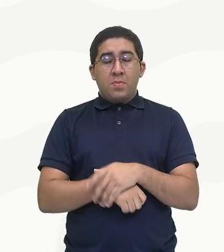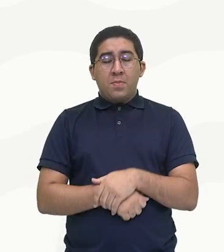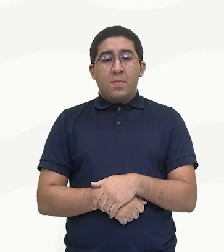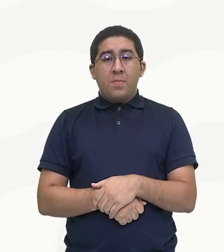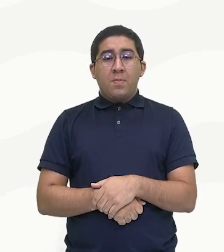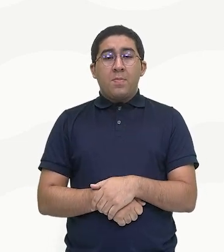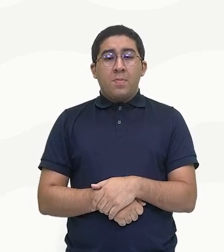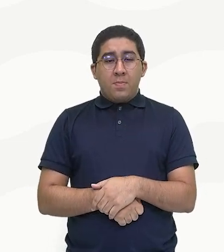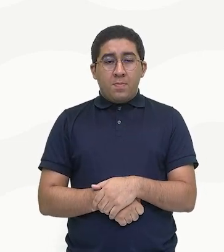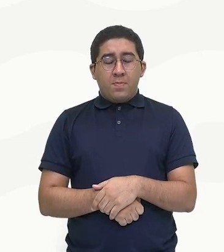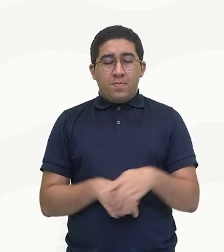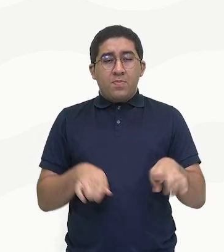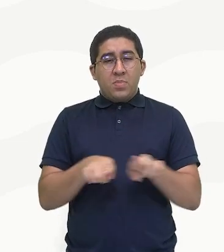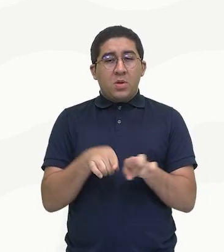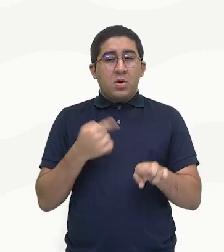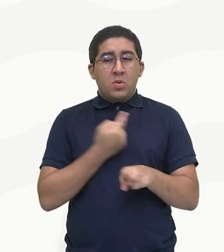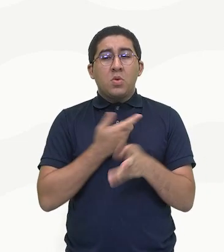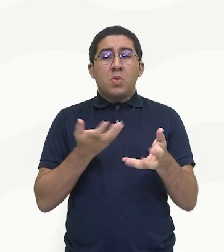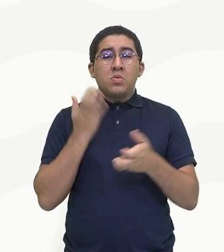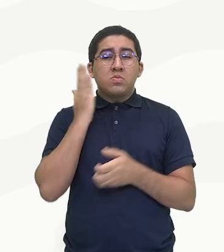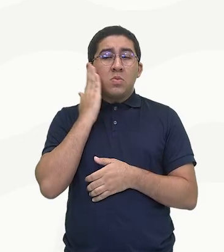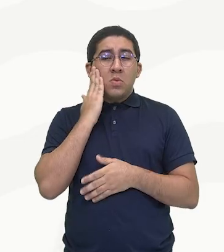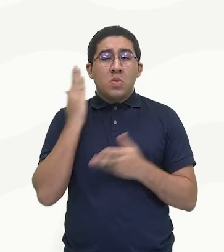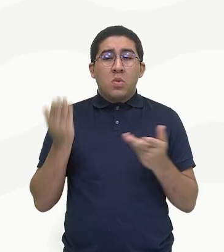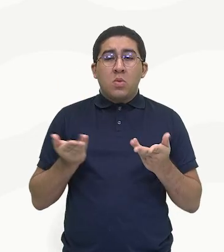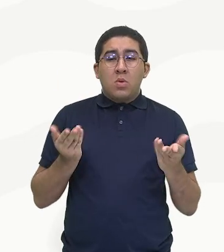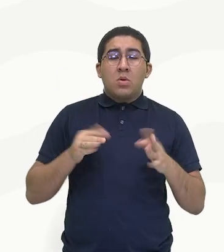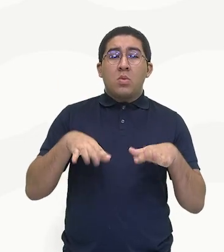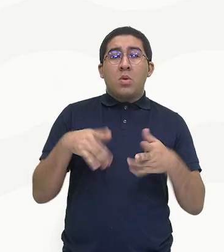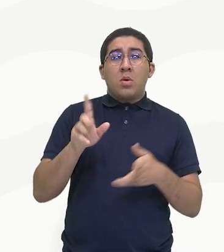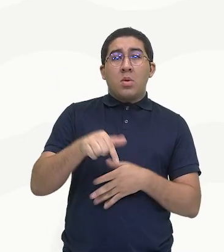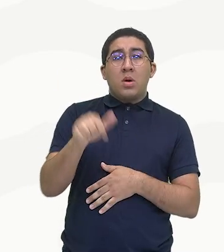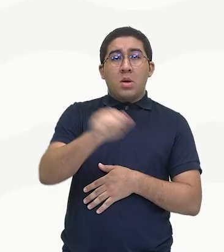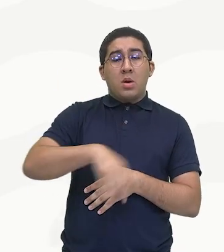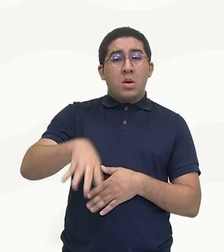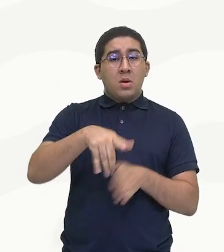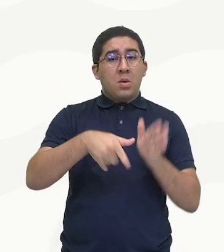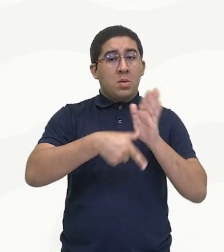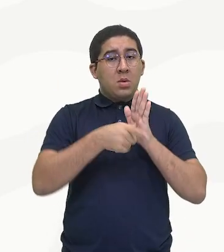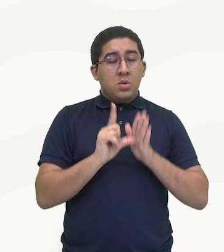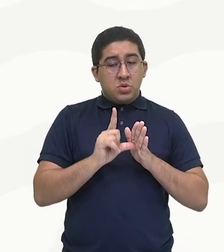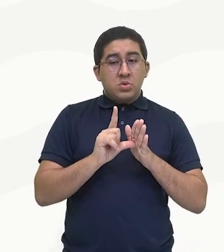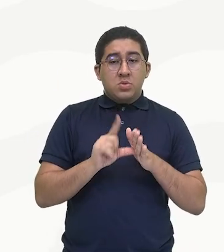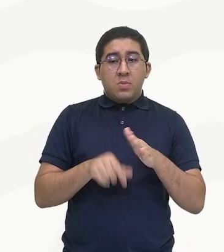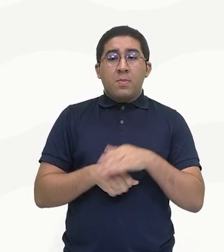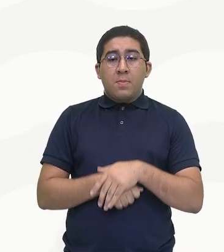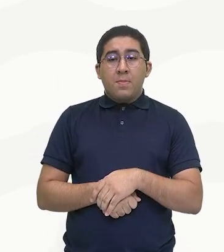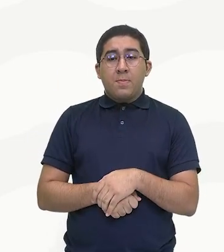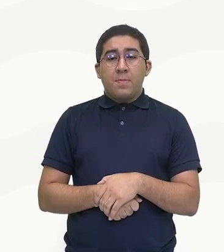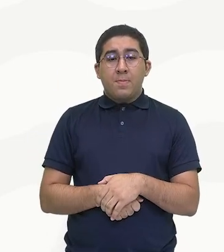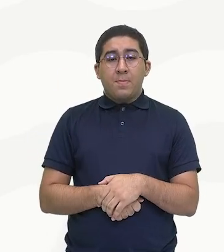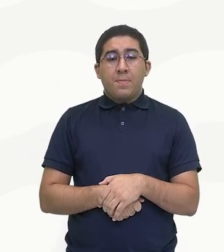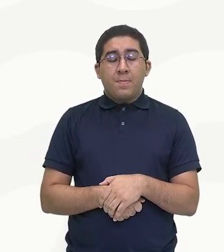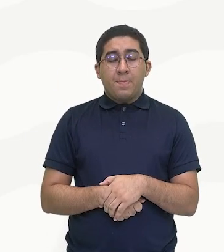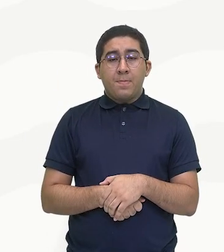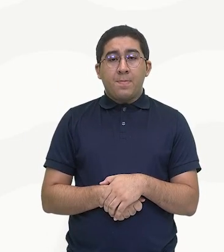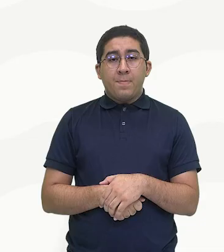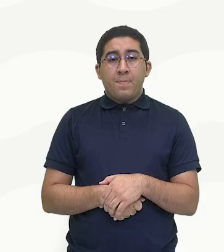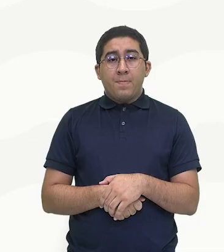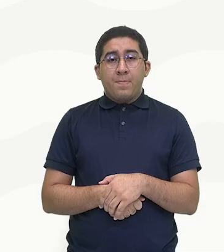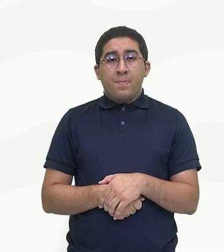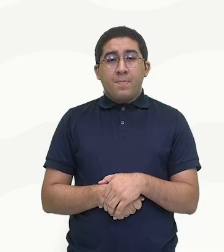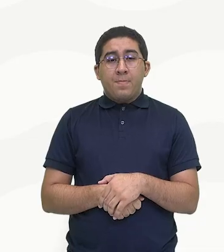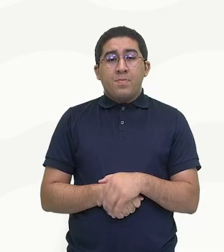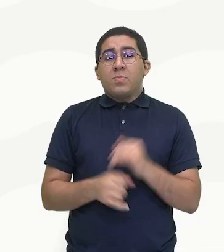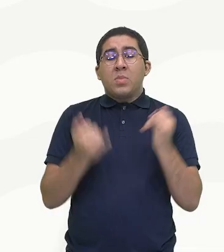E aí a gente quer saber agora qual era a área anterior desmatada. Bom, a